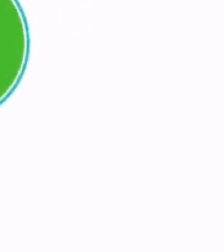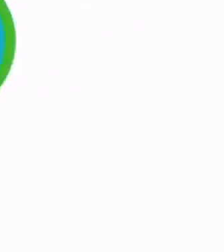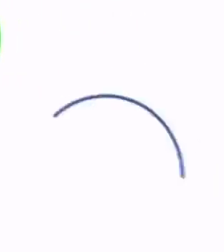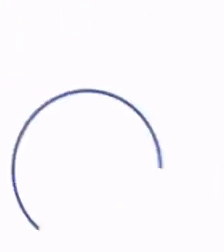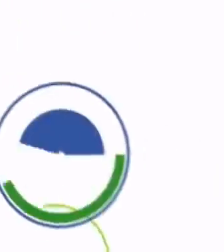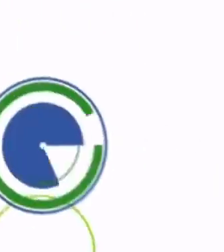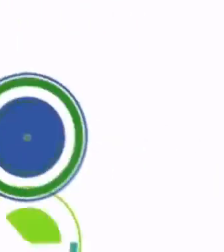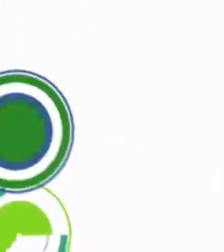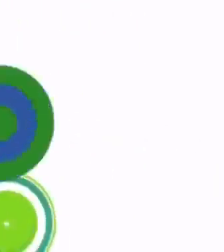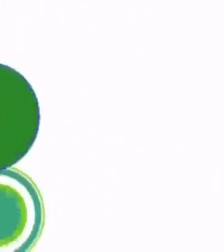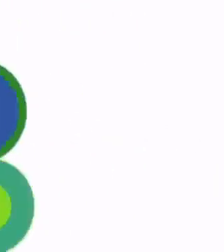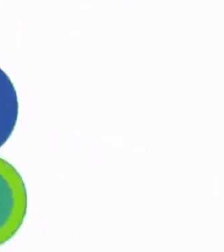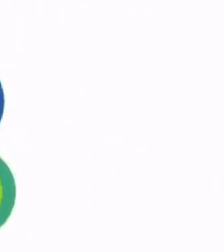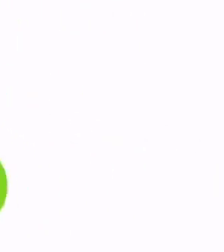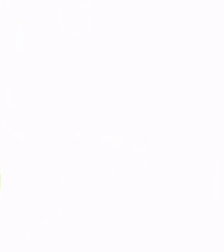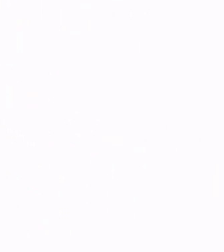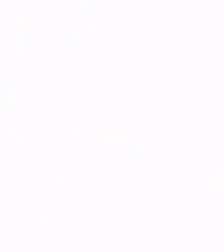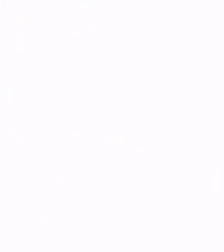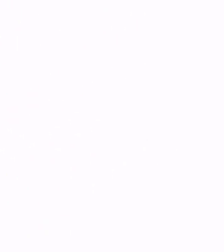E aí